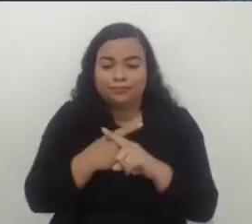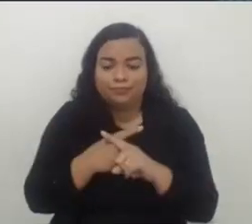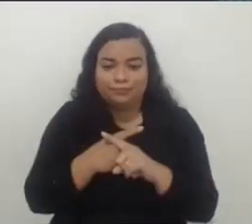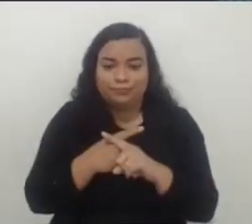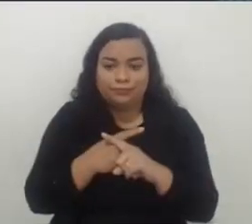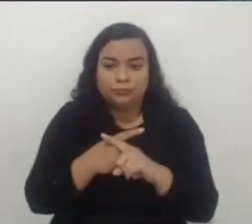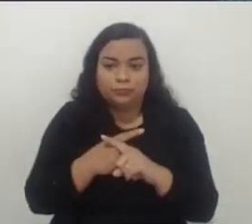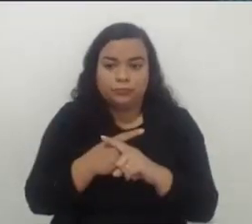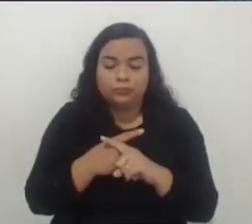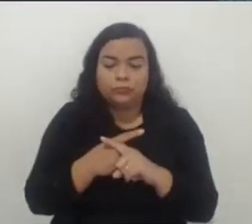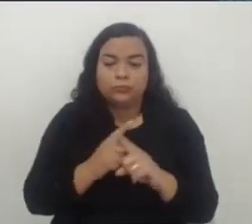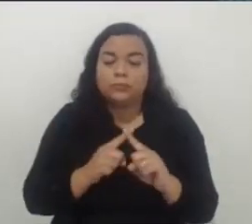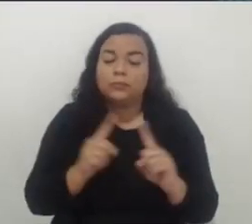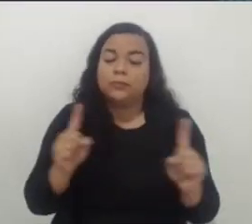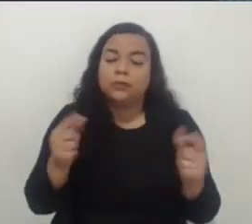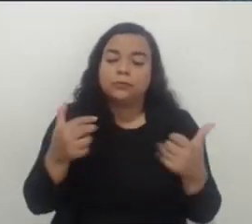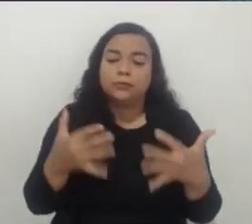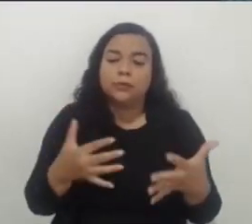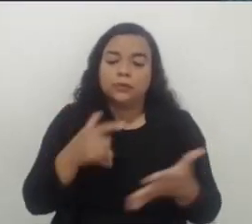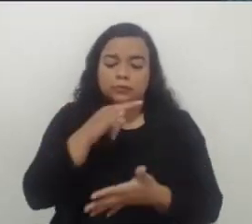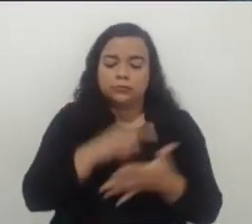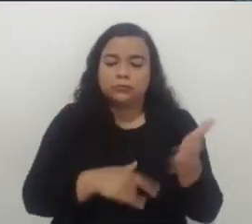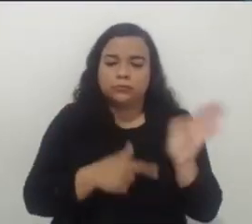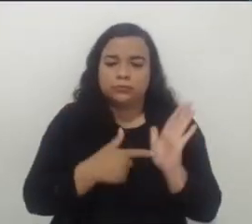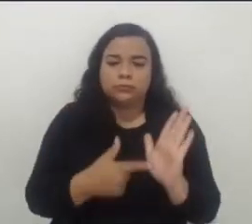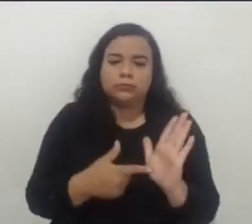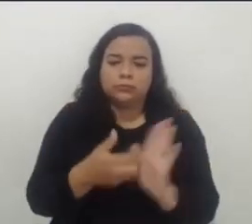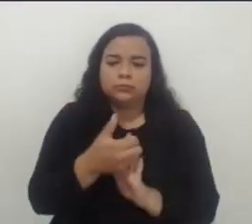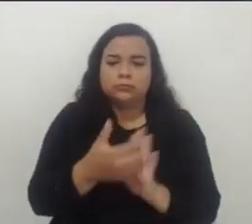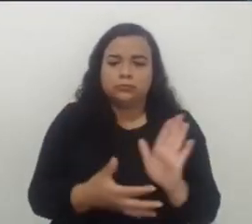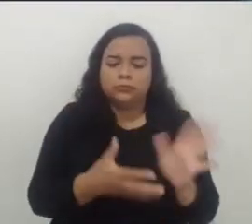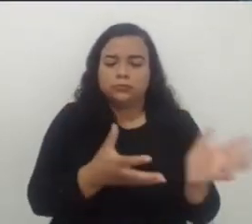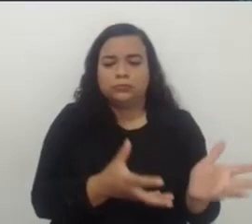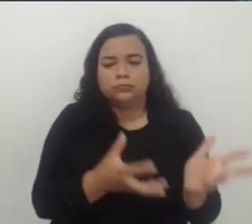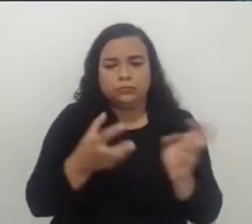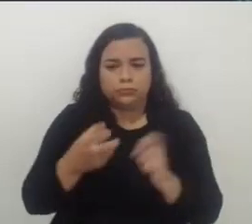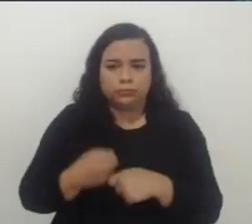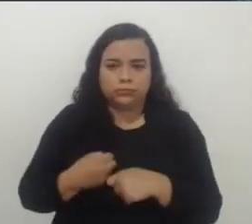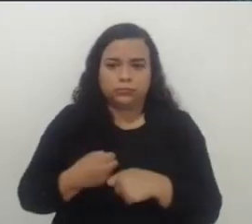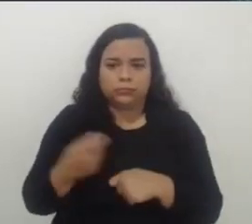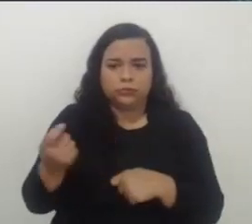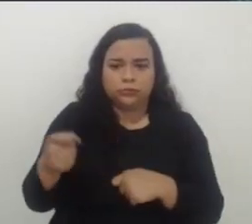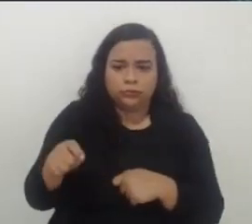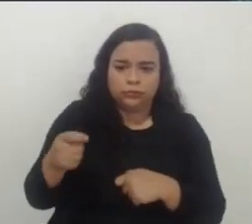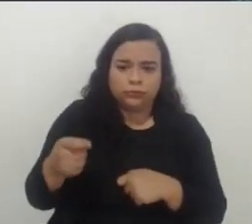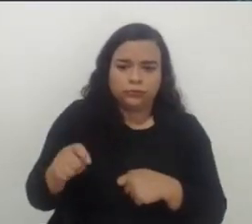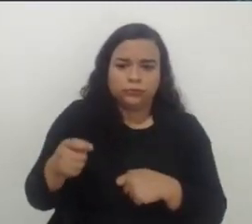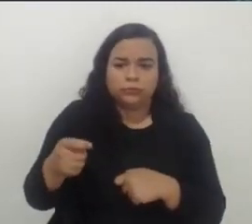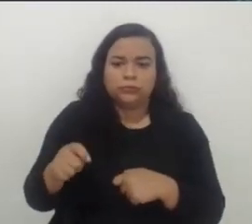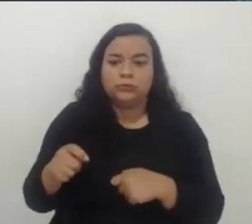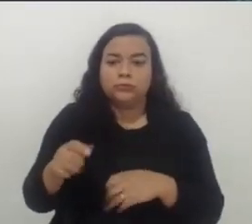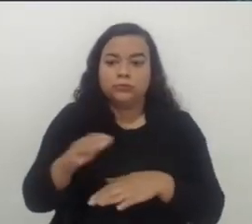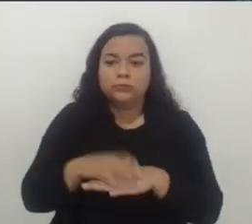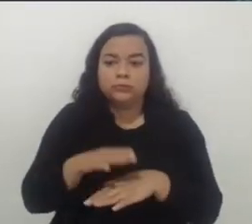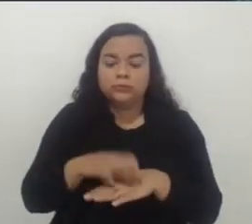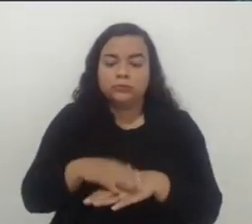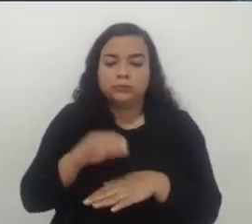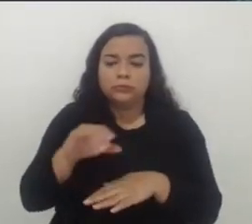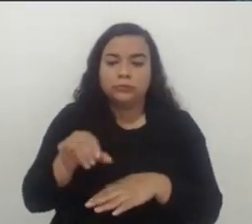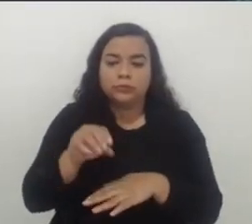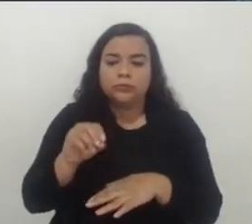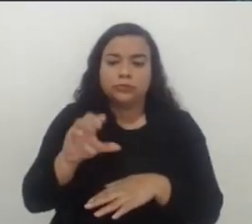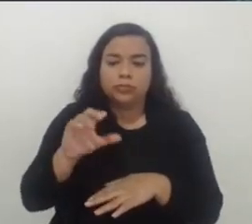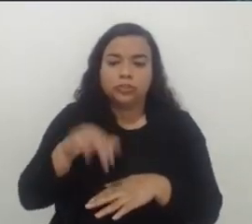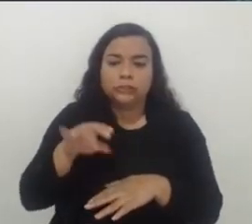o fato da certidão em comento tratar do recebimento das chaves pelo espólio de Jacinta Paulino e